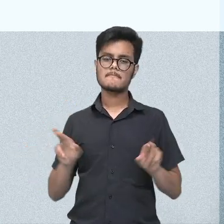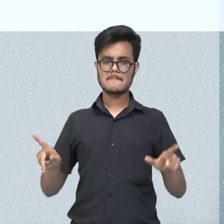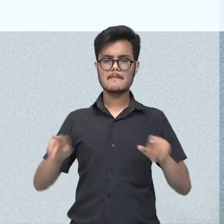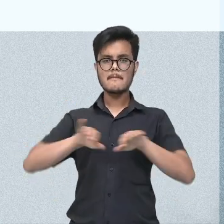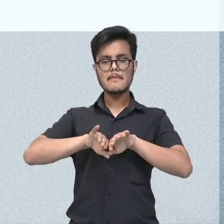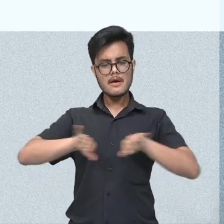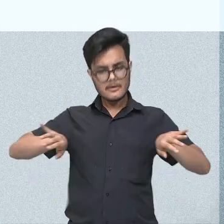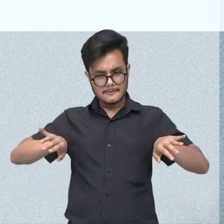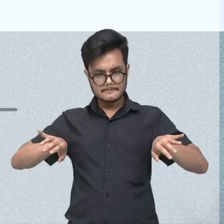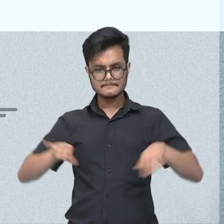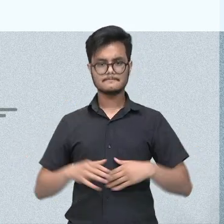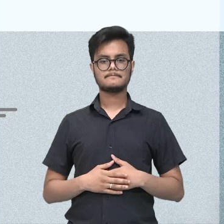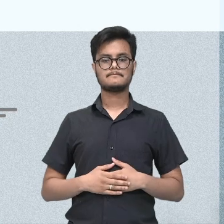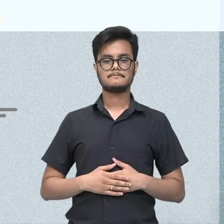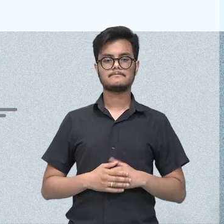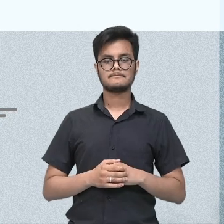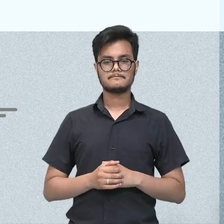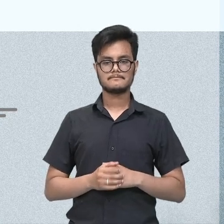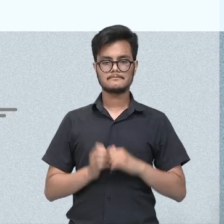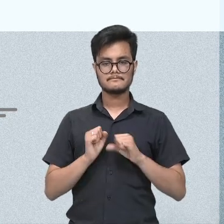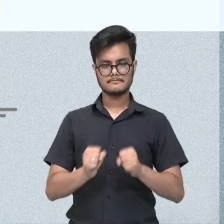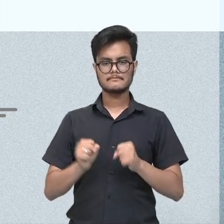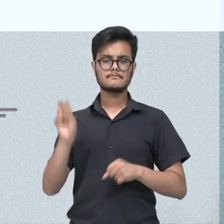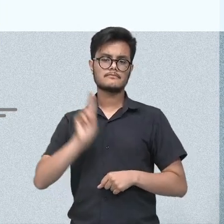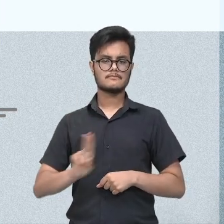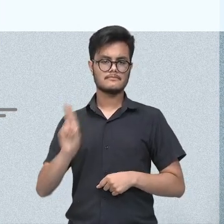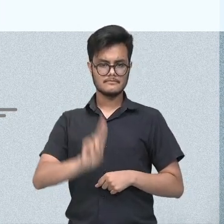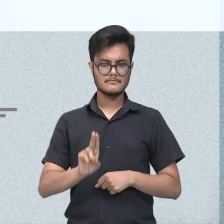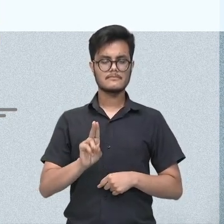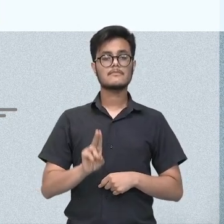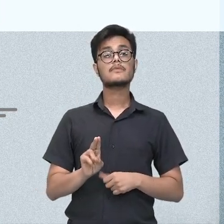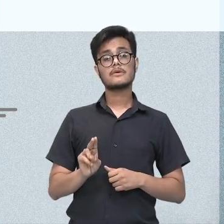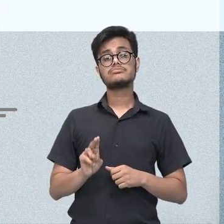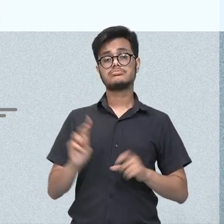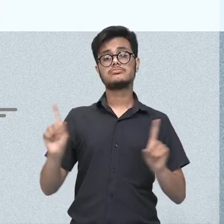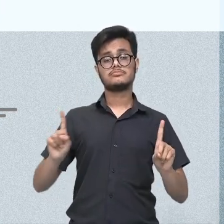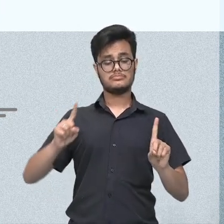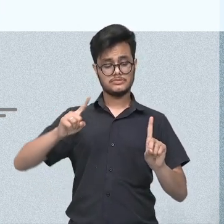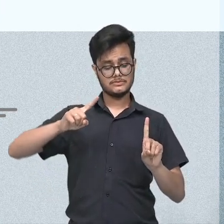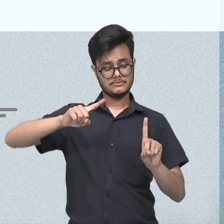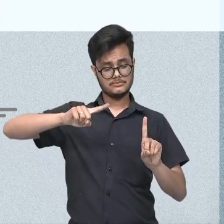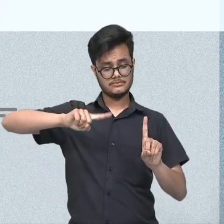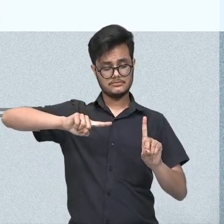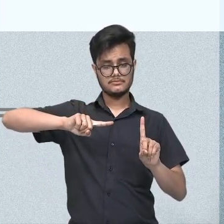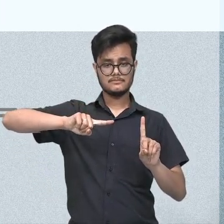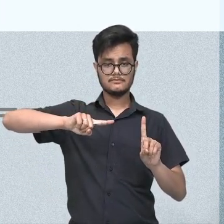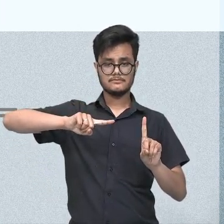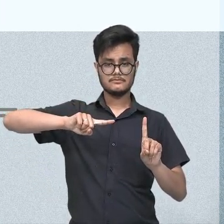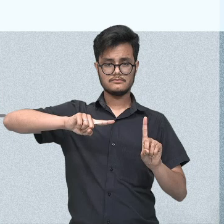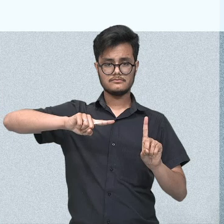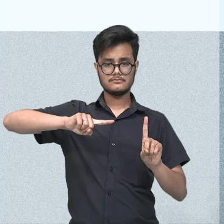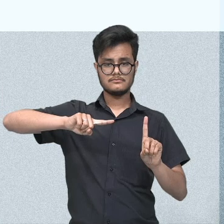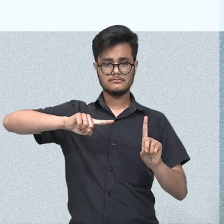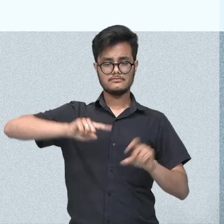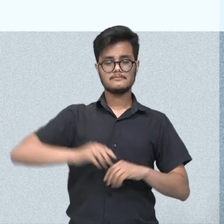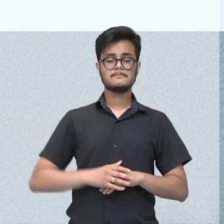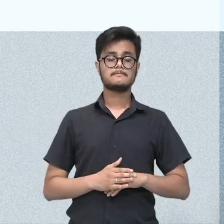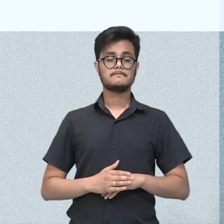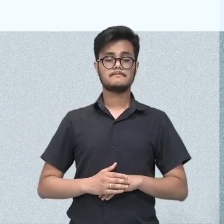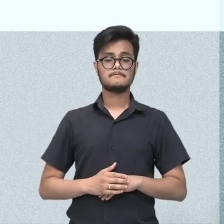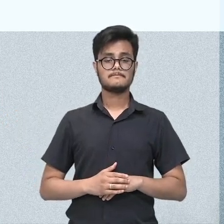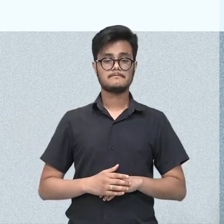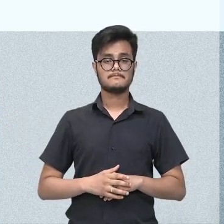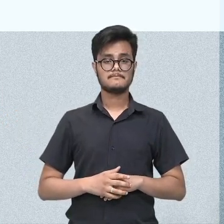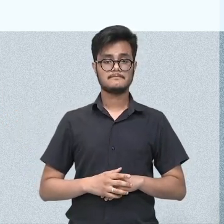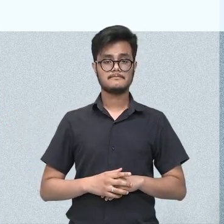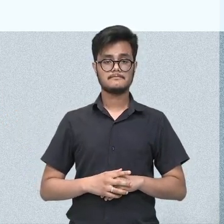podemos eletrizá-la, ainda na presença do indutor, bastando para isso ligá-la à terra, como nós estamos vendo aí,